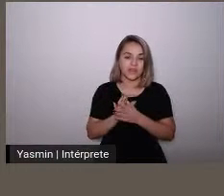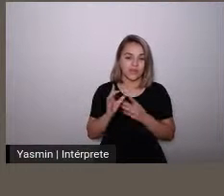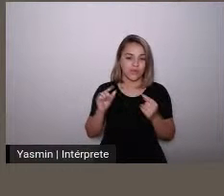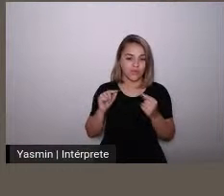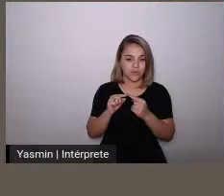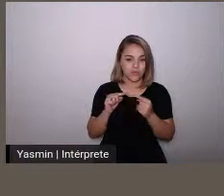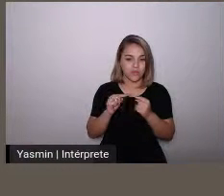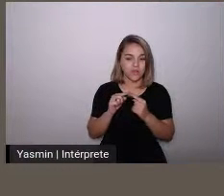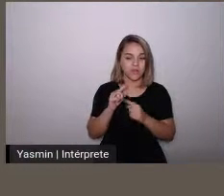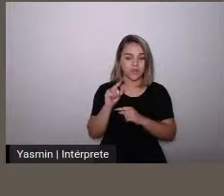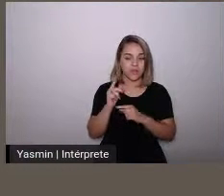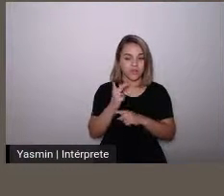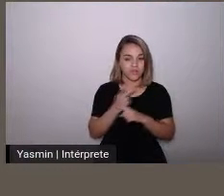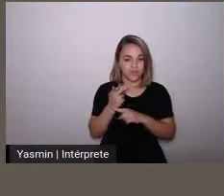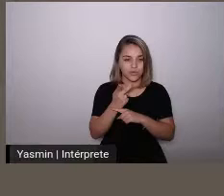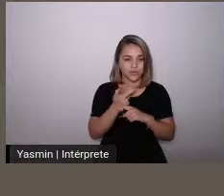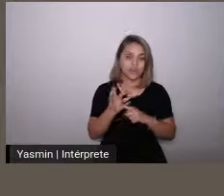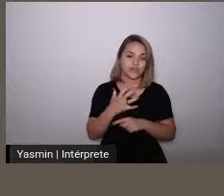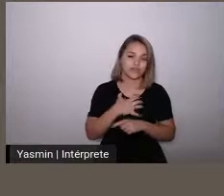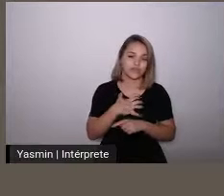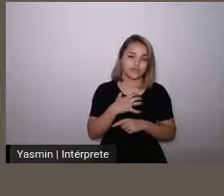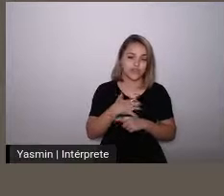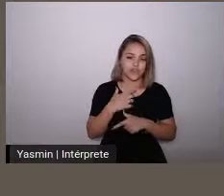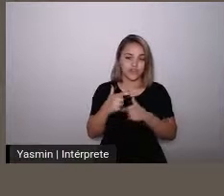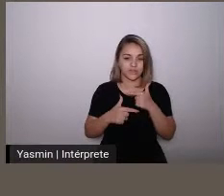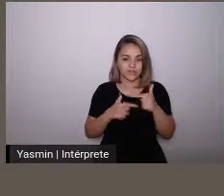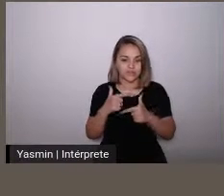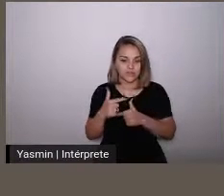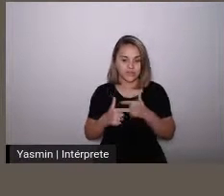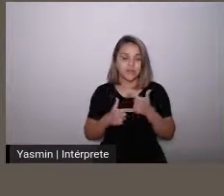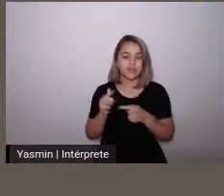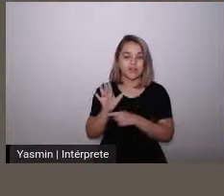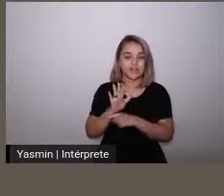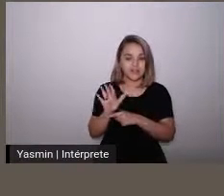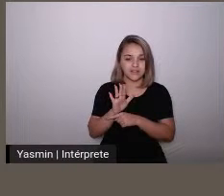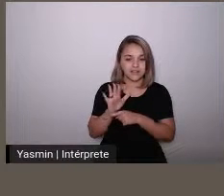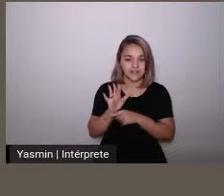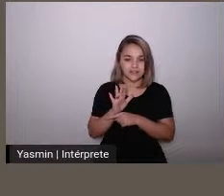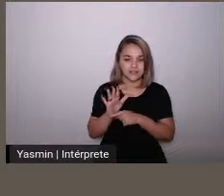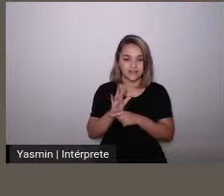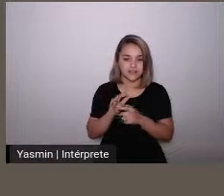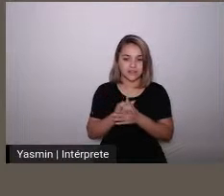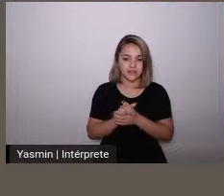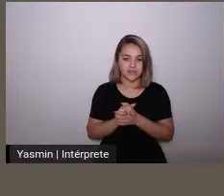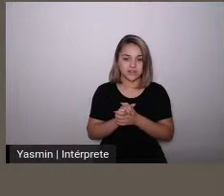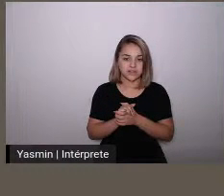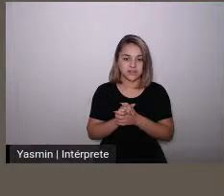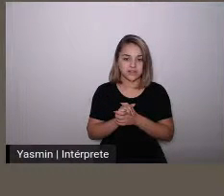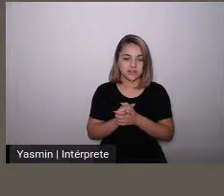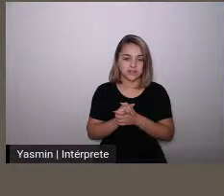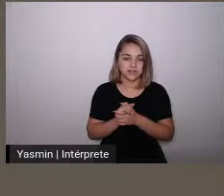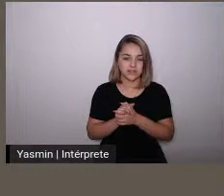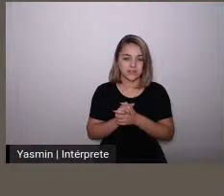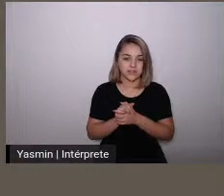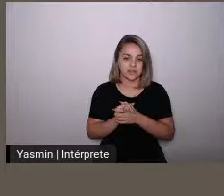sua forma trabalhar o cinema dentro, né, de um conjunto de reflexões